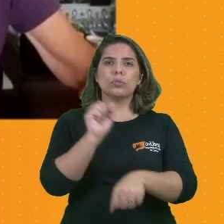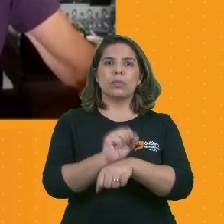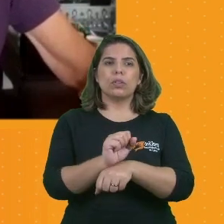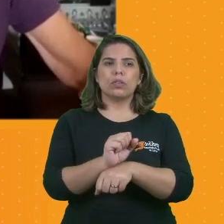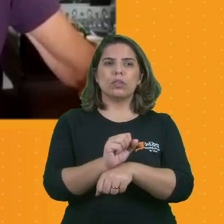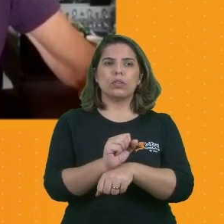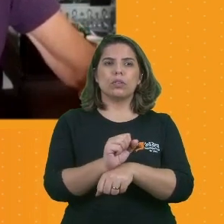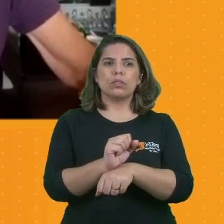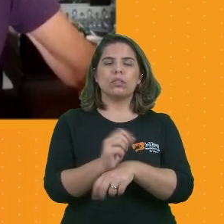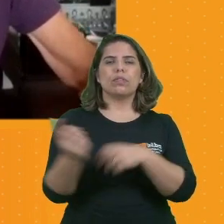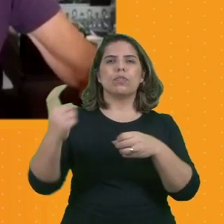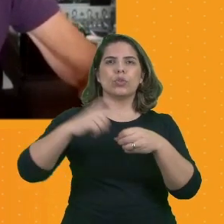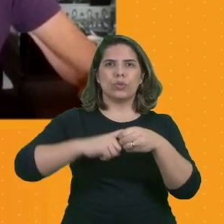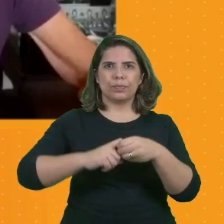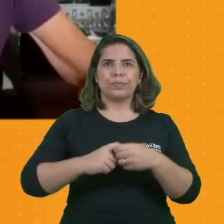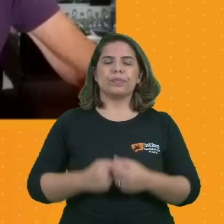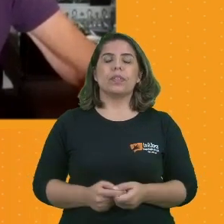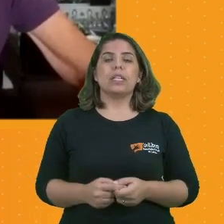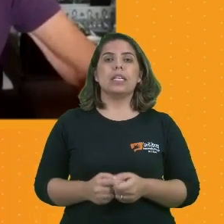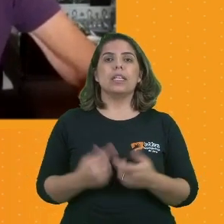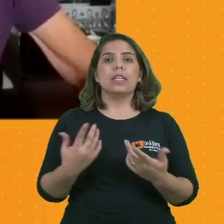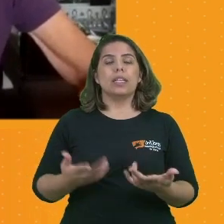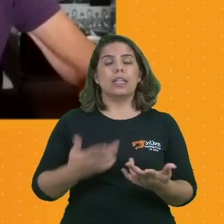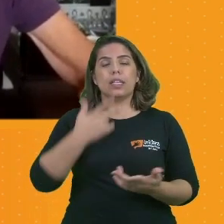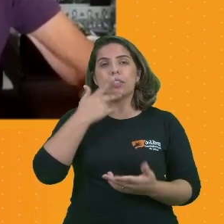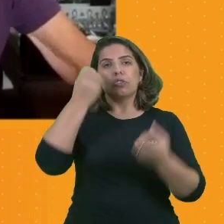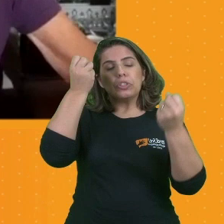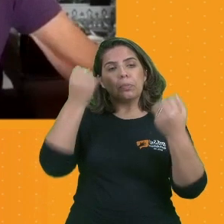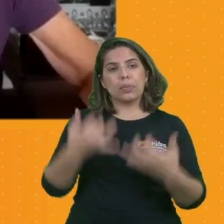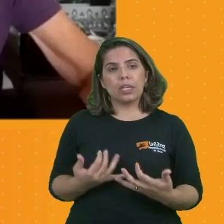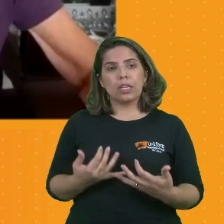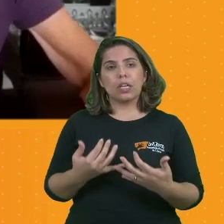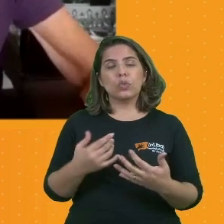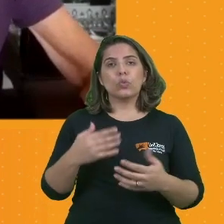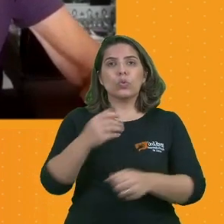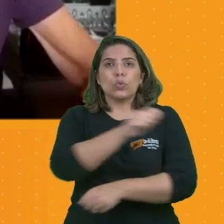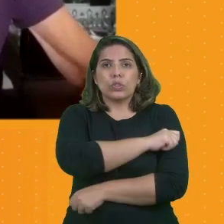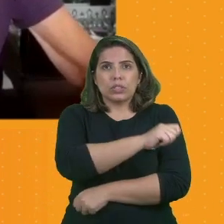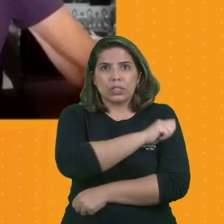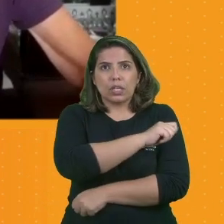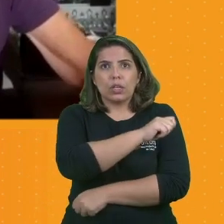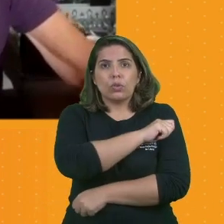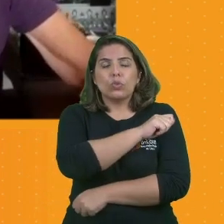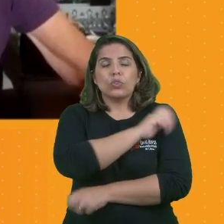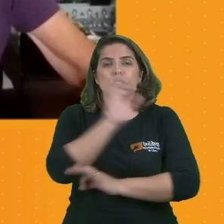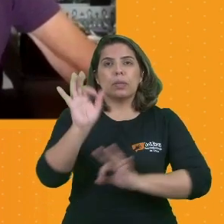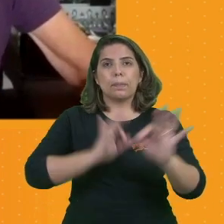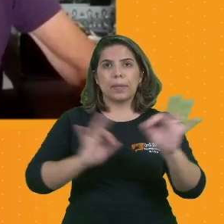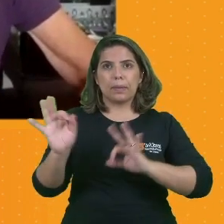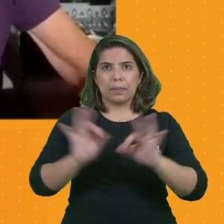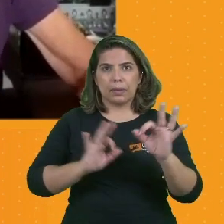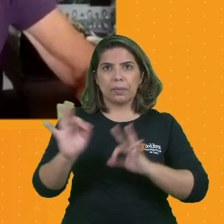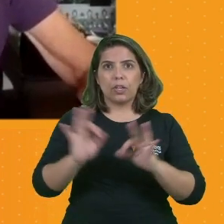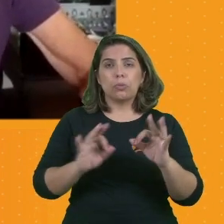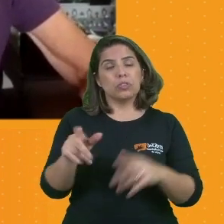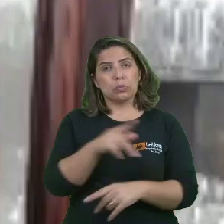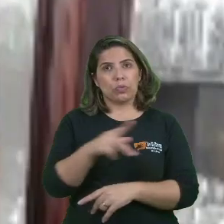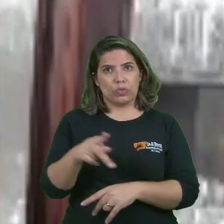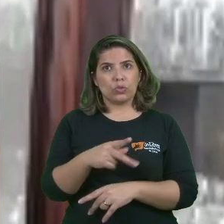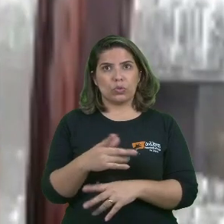a rede trabalhando equipe like estudantes que vão se preparando para se tornar